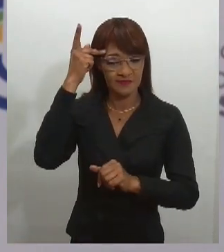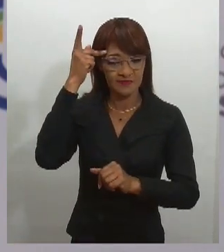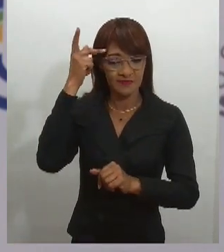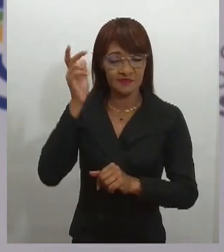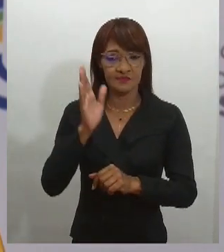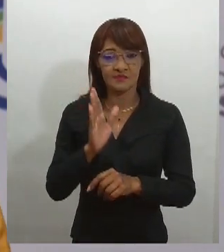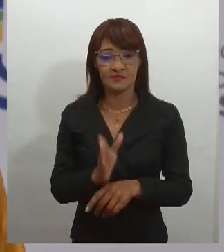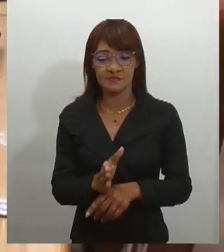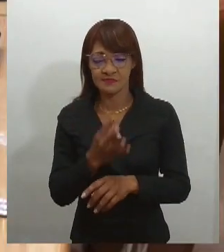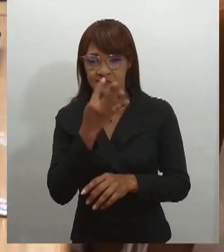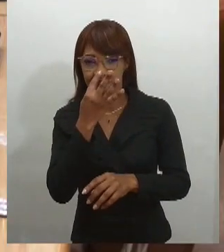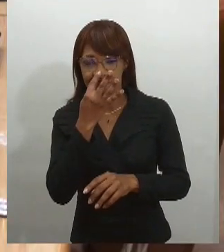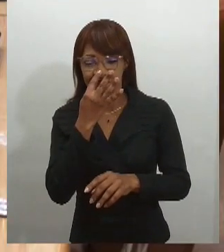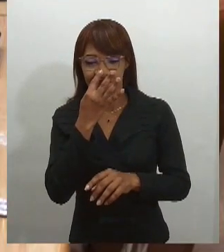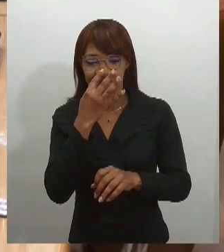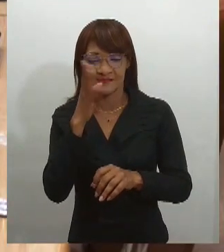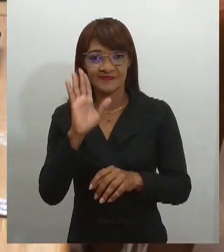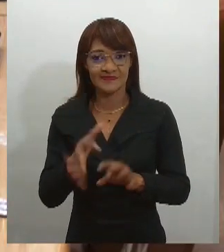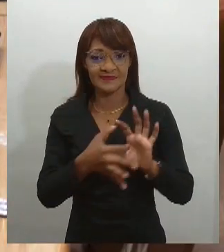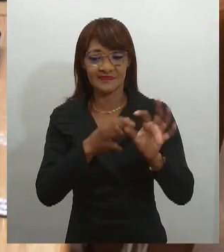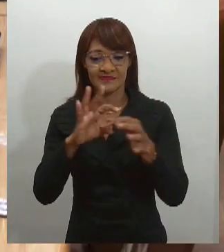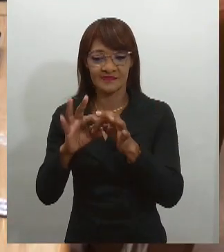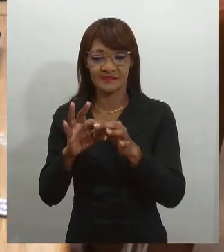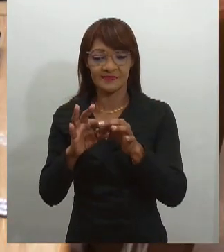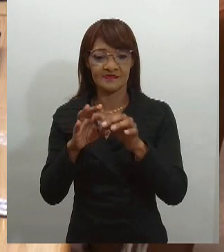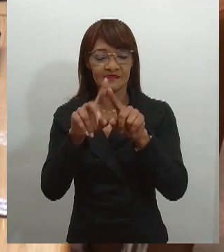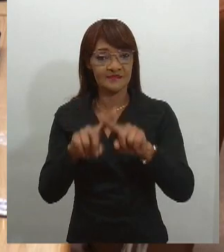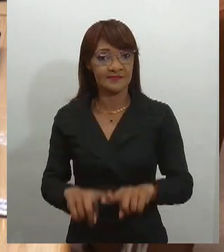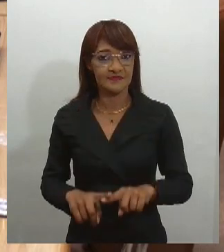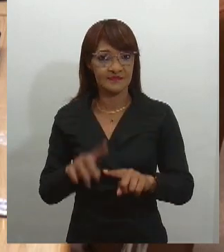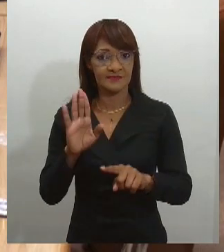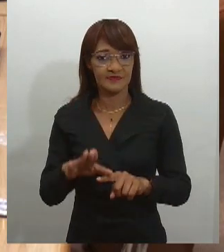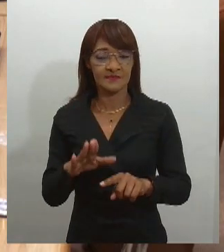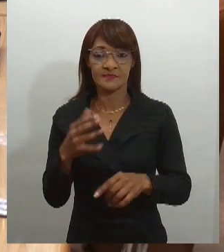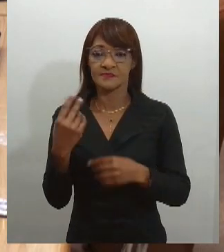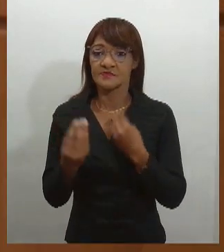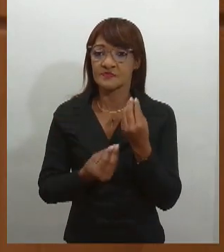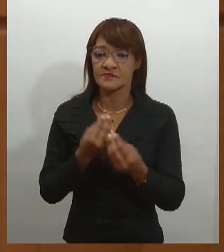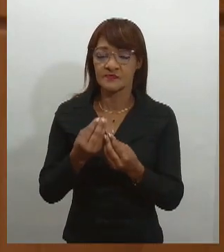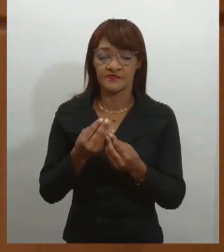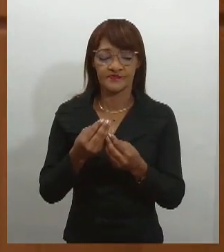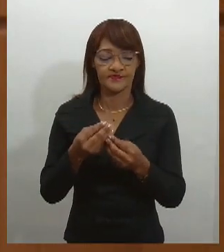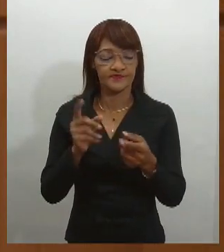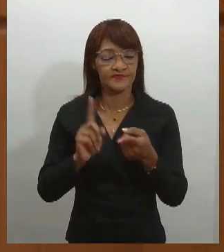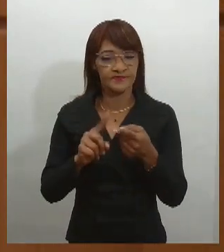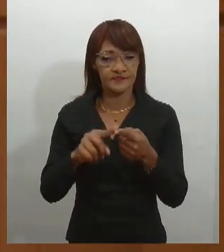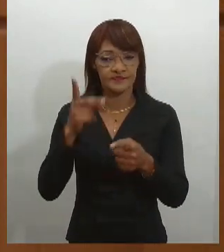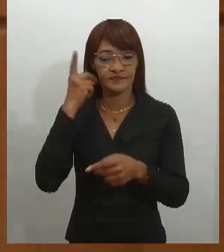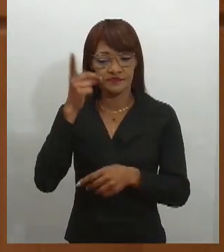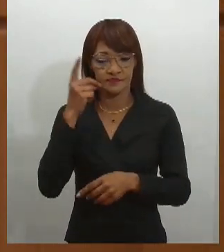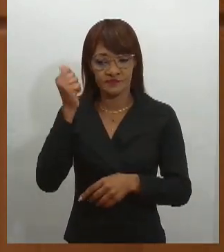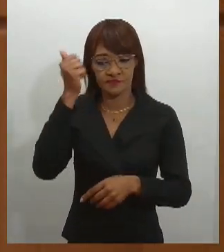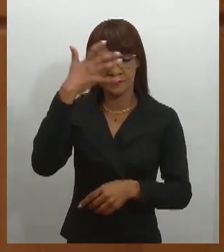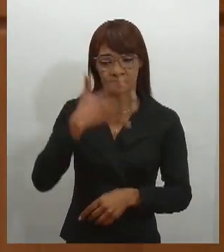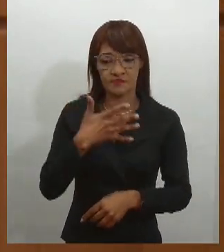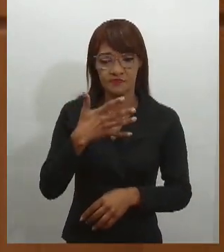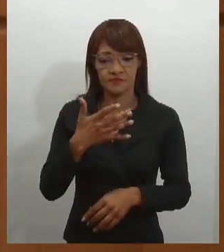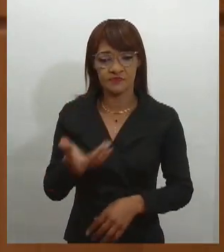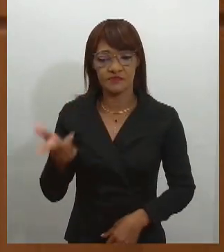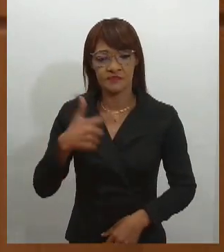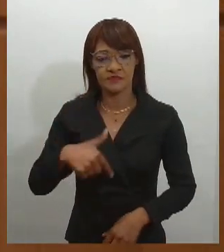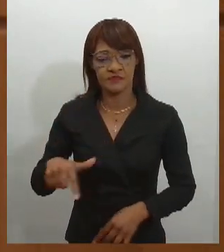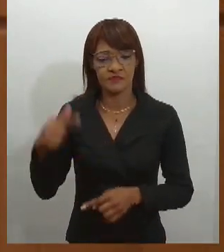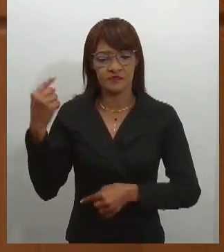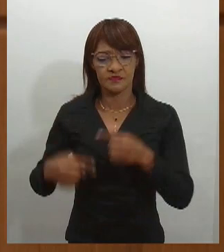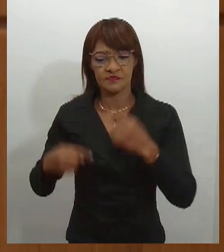que vão ter a nível nacional. Abrindo o grande expediente, a deputada Linda Brasil trouxe para a tribuna a discussão sobre a